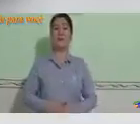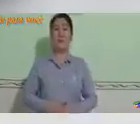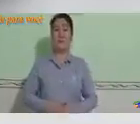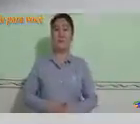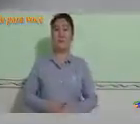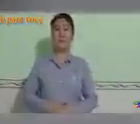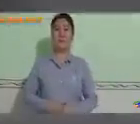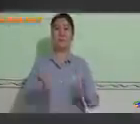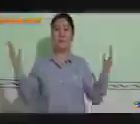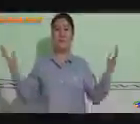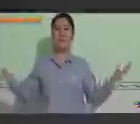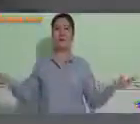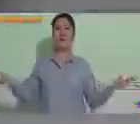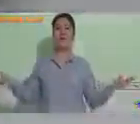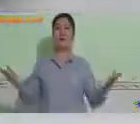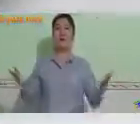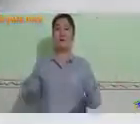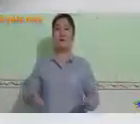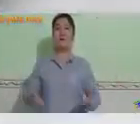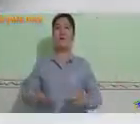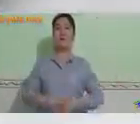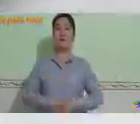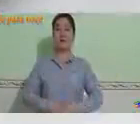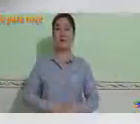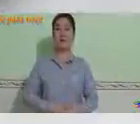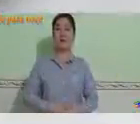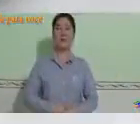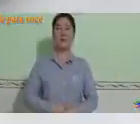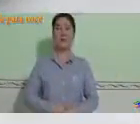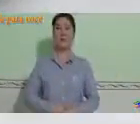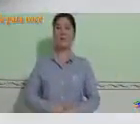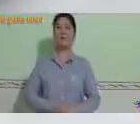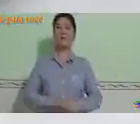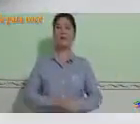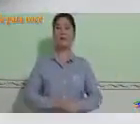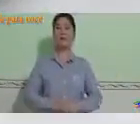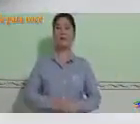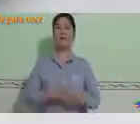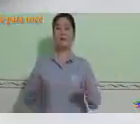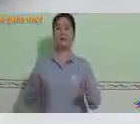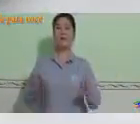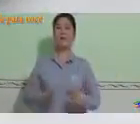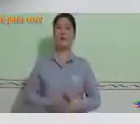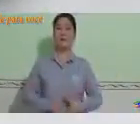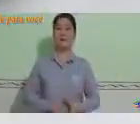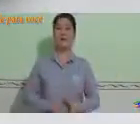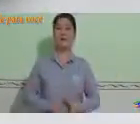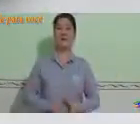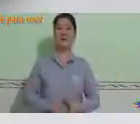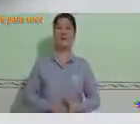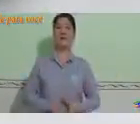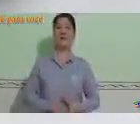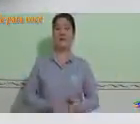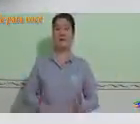pontos. F. Facilitar o processo digestivo, vírgula, já que os micro-organismos presentes no alimento ajudam a degradar as proteínas,